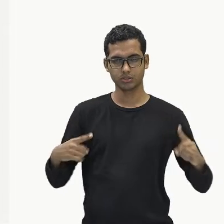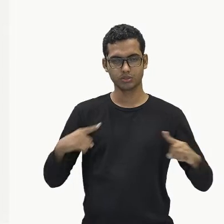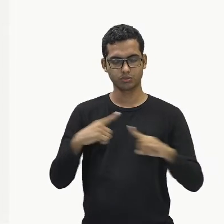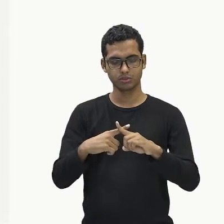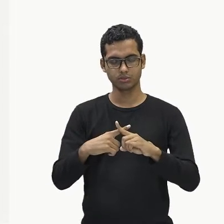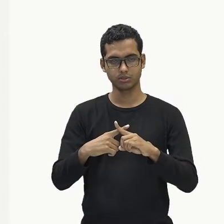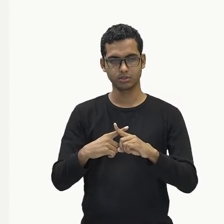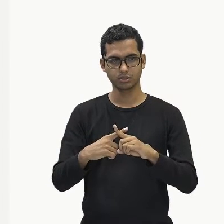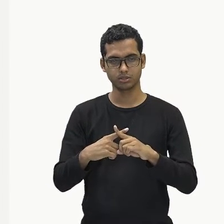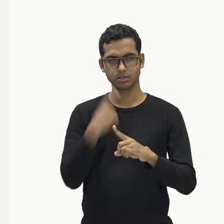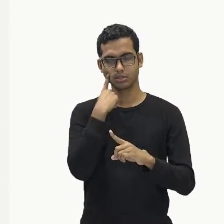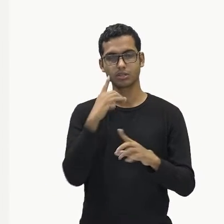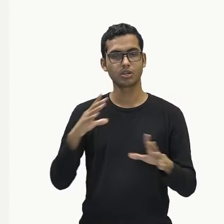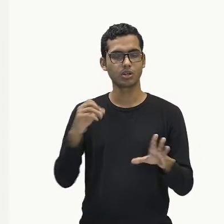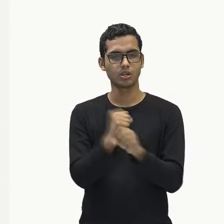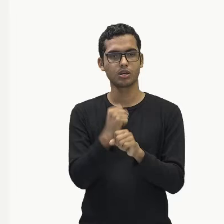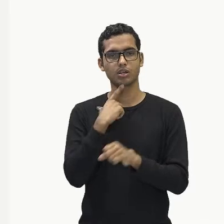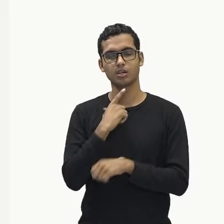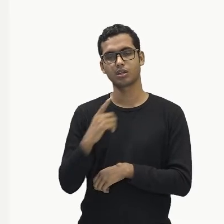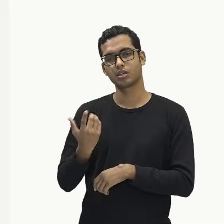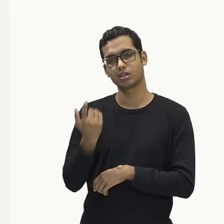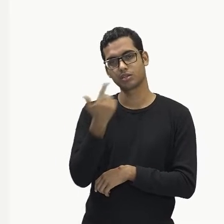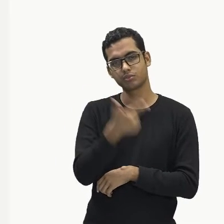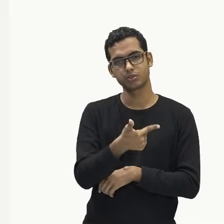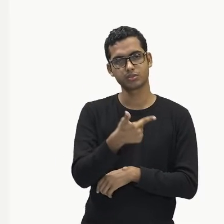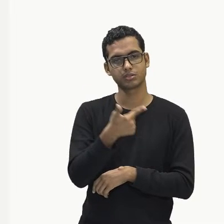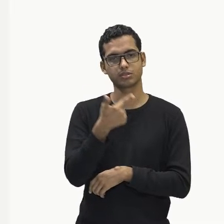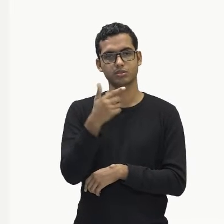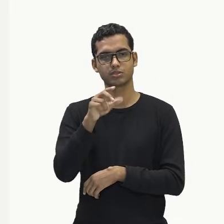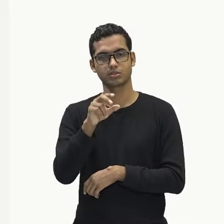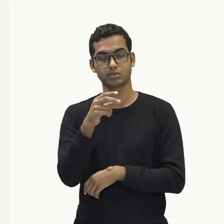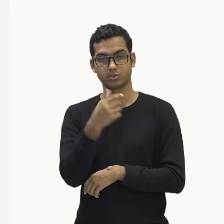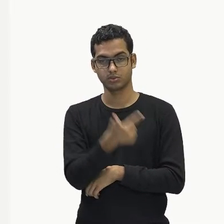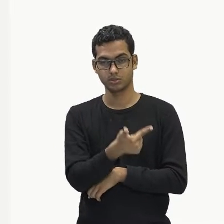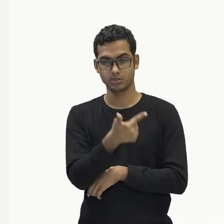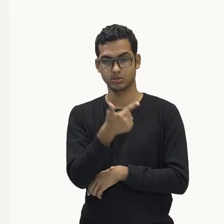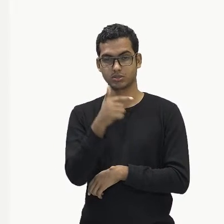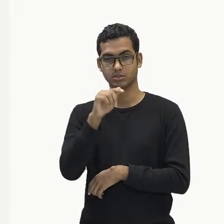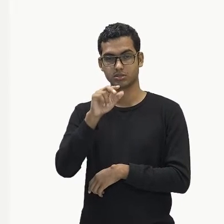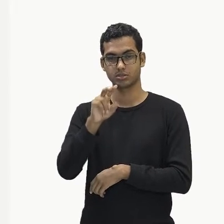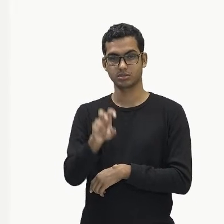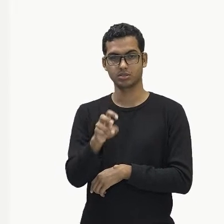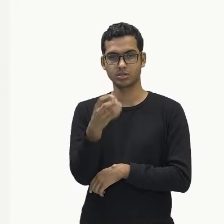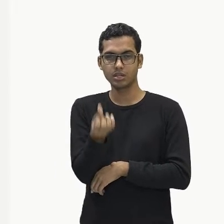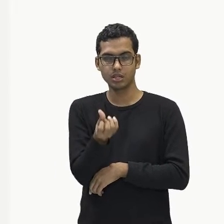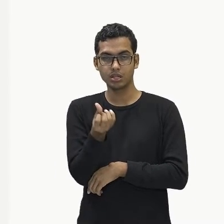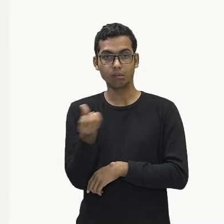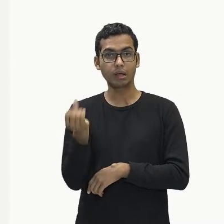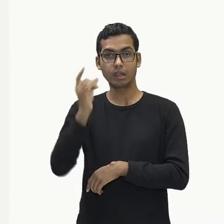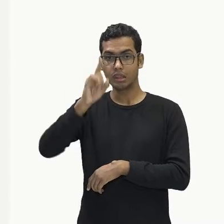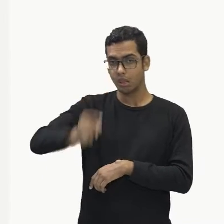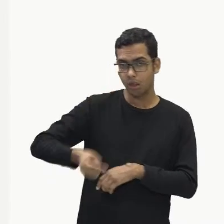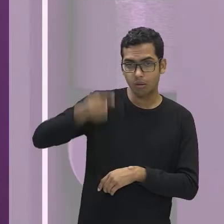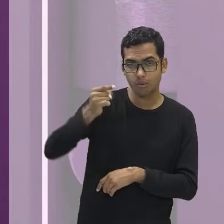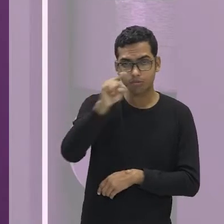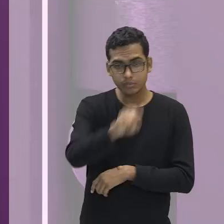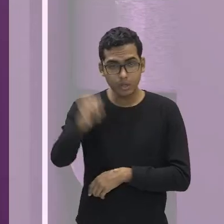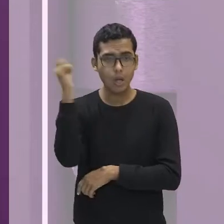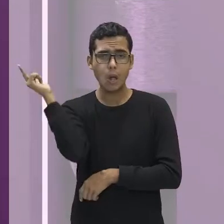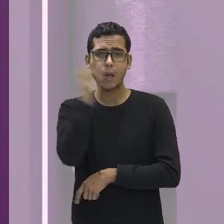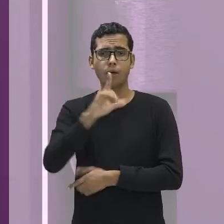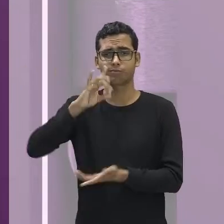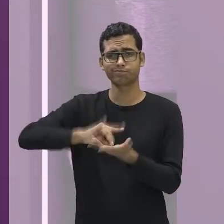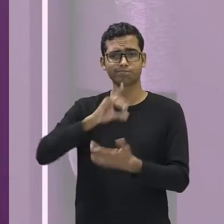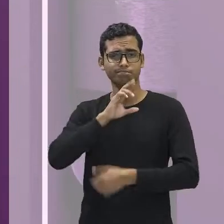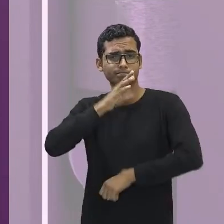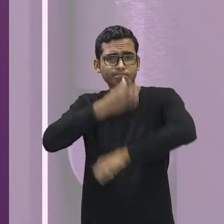São estratégias ali que você vai desenvolvendo para que você possa aí, da melhor maneira, não é, colocar